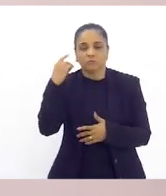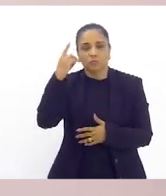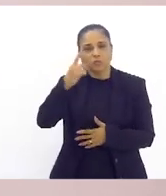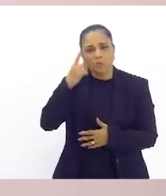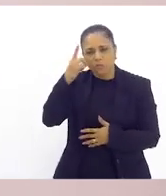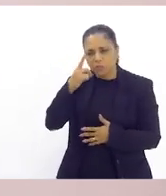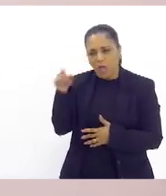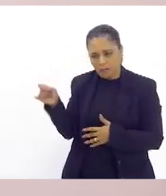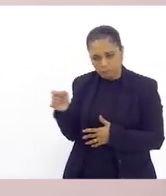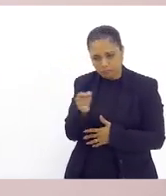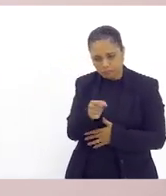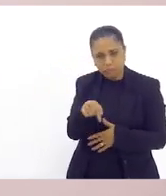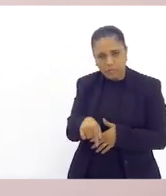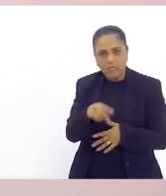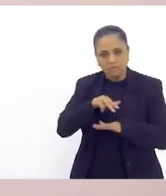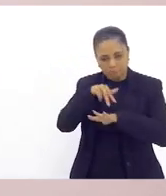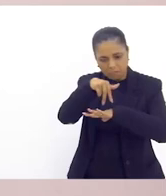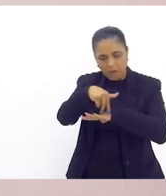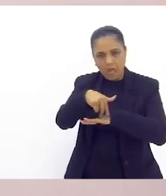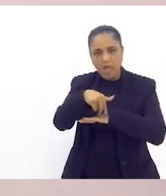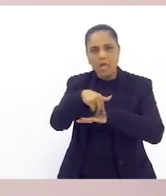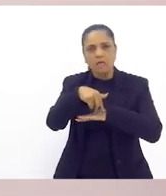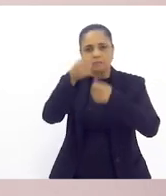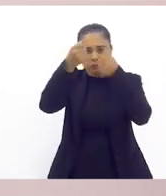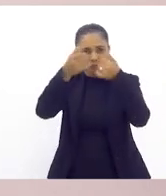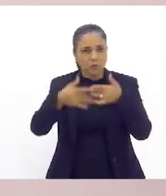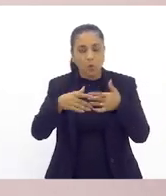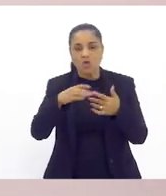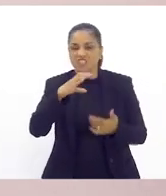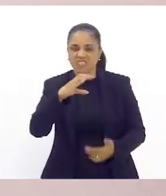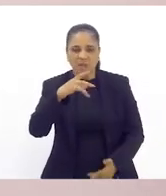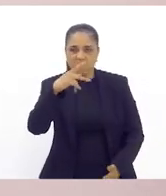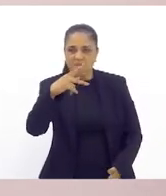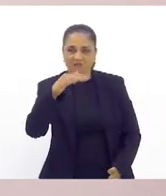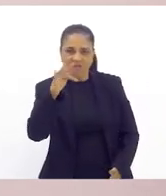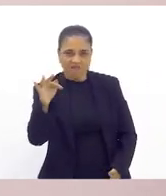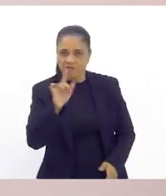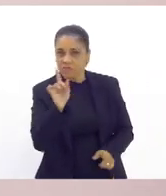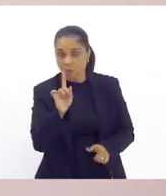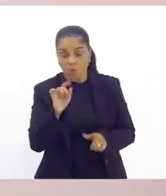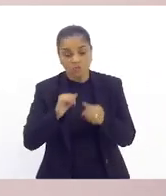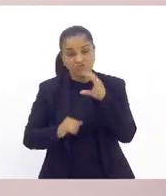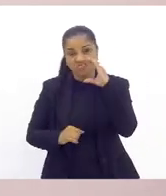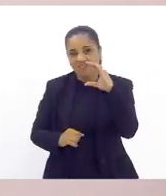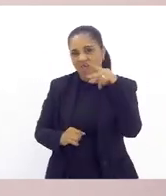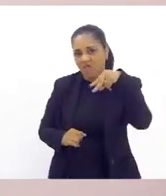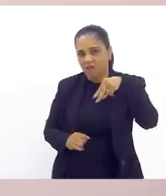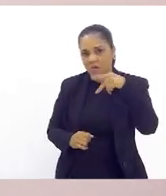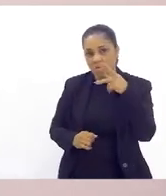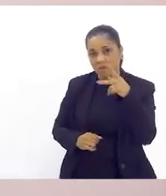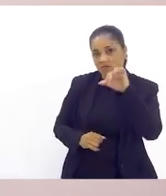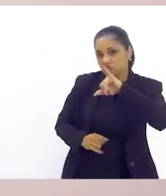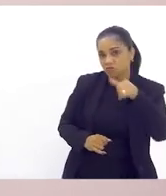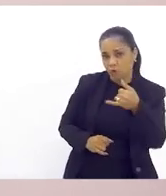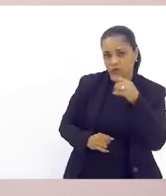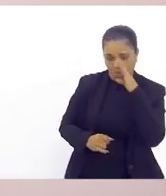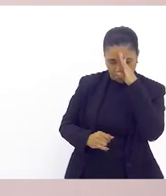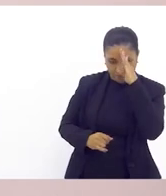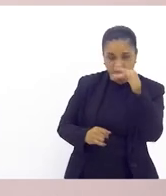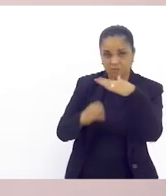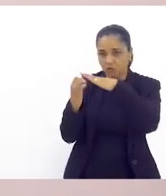colocou muito bem colocado não é uma questão de um CPF uma questão de um CNPJ então a gente realmente tem que se atentar